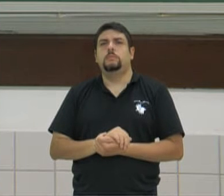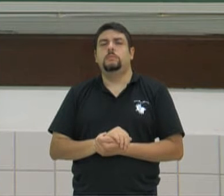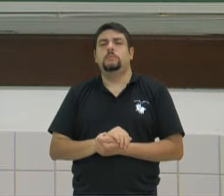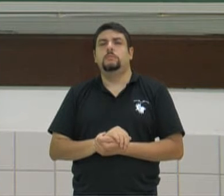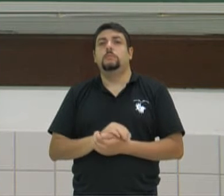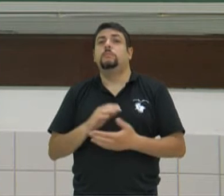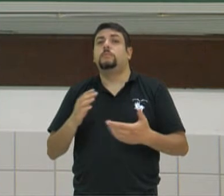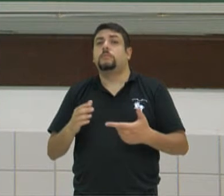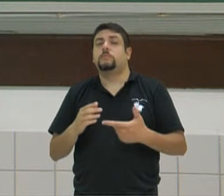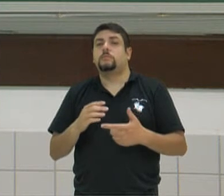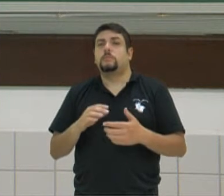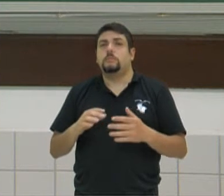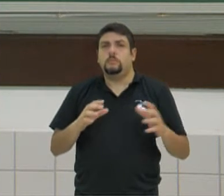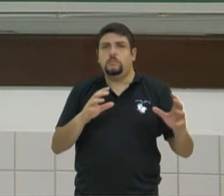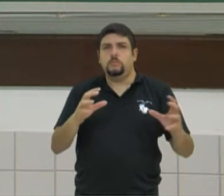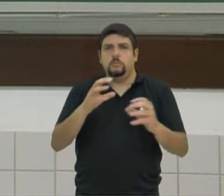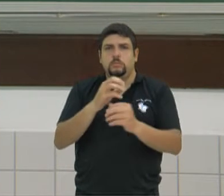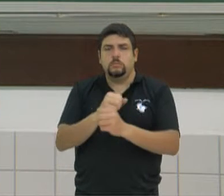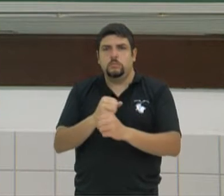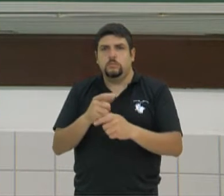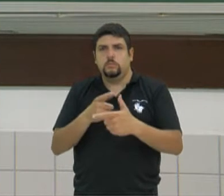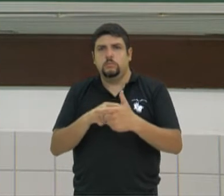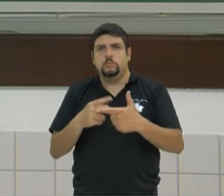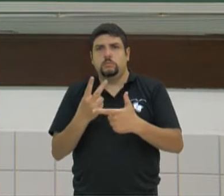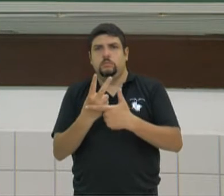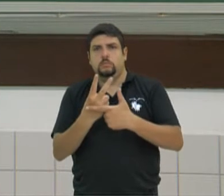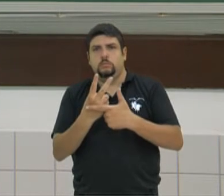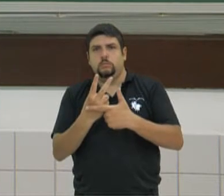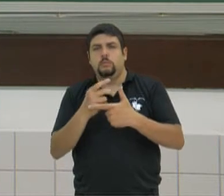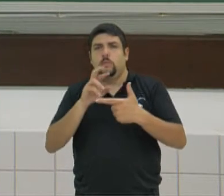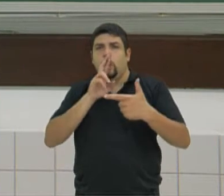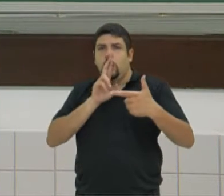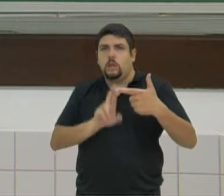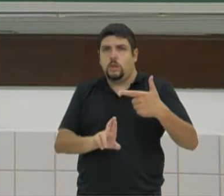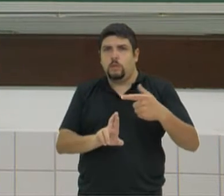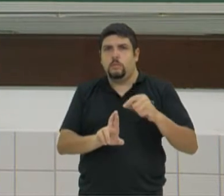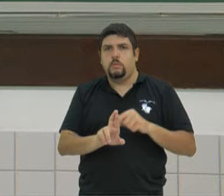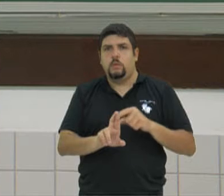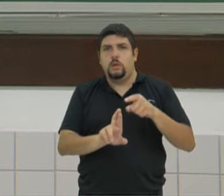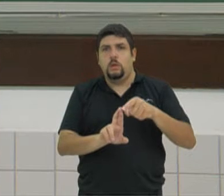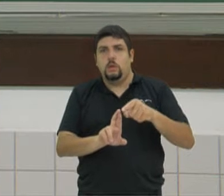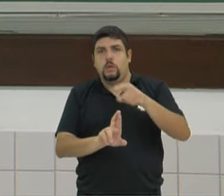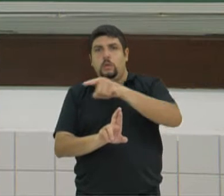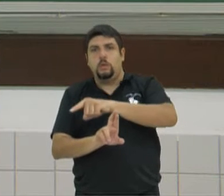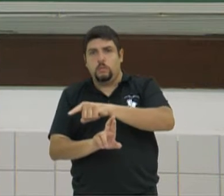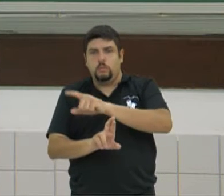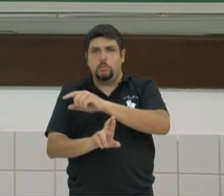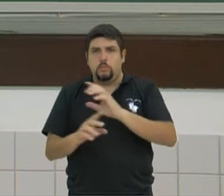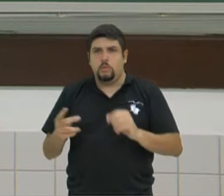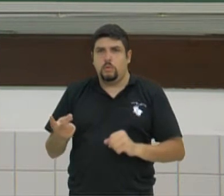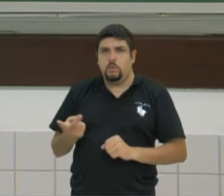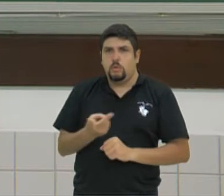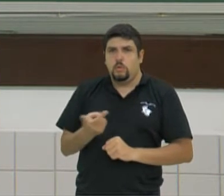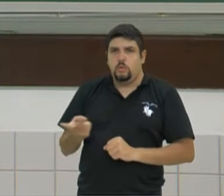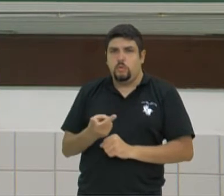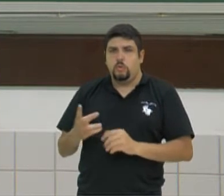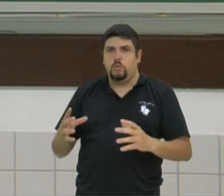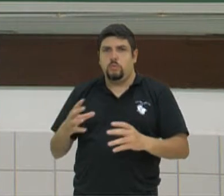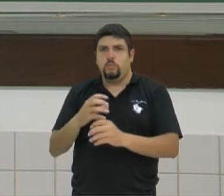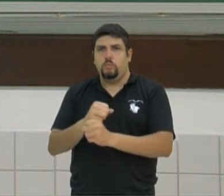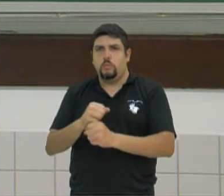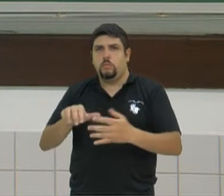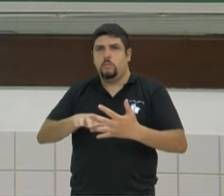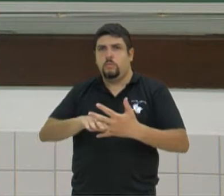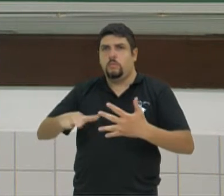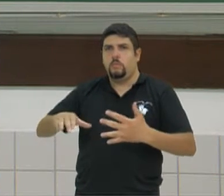Você vai pegar o termo que está nessa posição que você encontrou. E você vai calcular a média com o próximo. Tá? Então você vai calcular a média desses